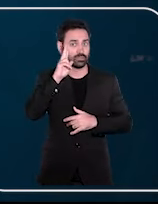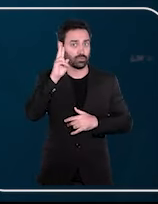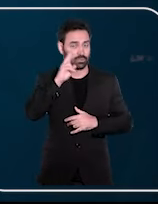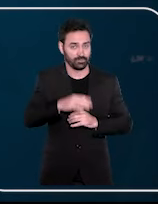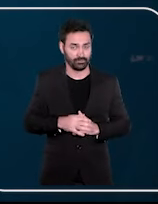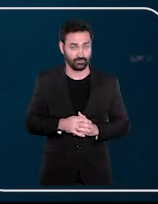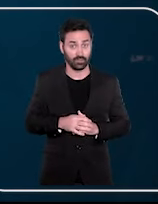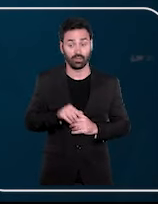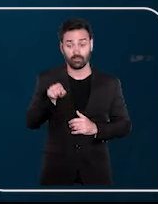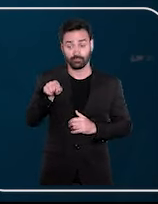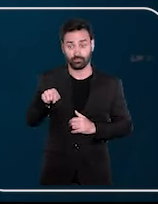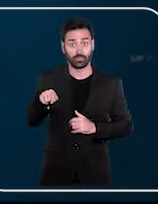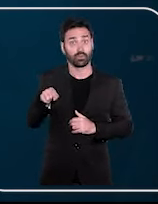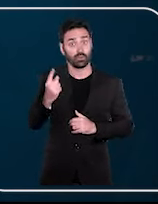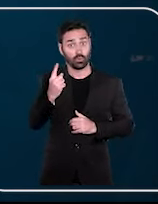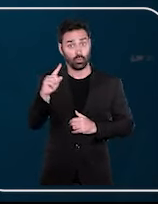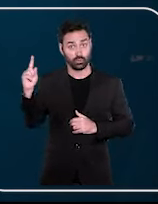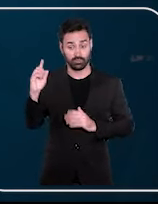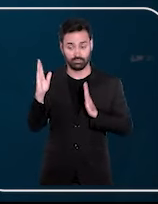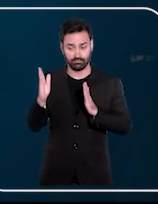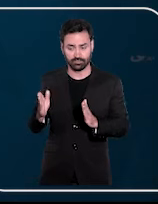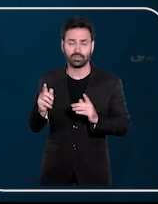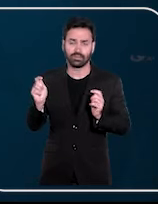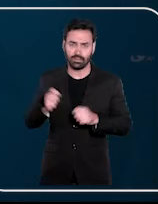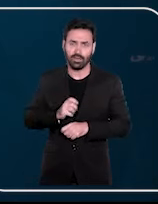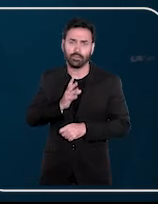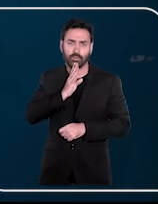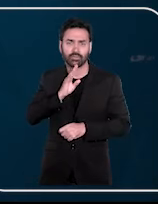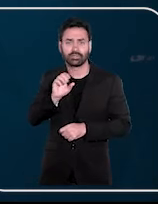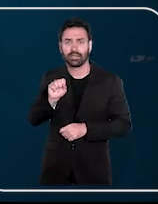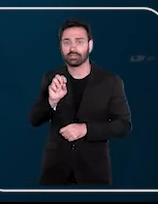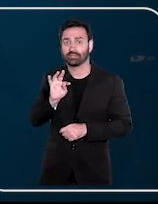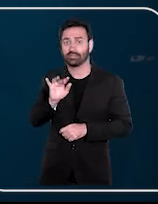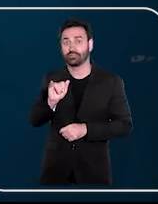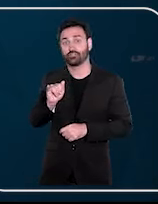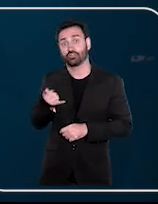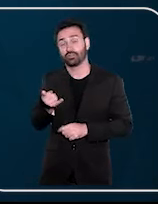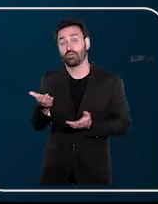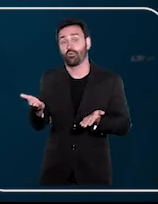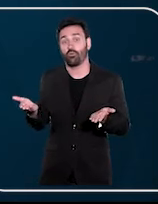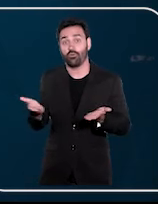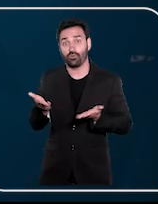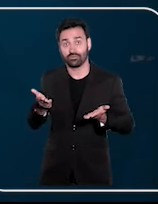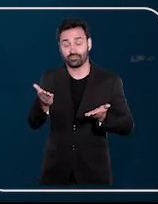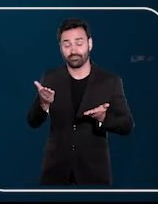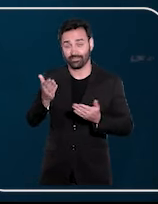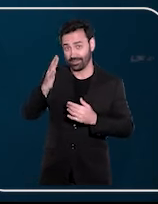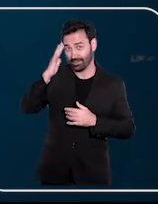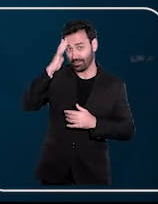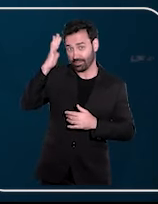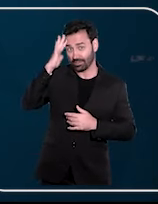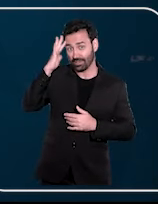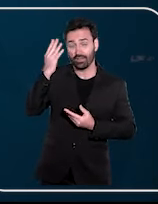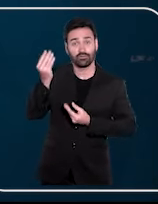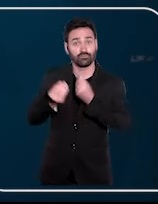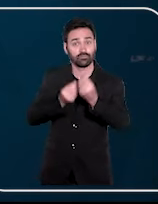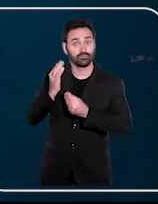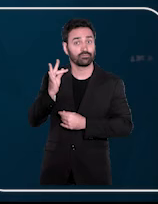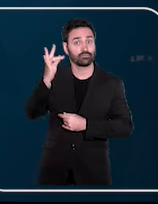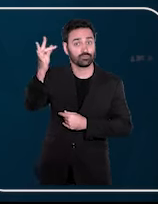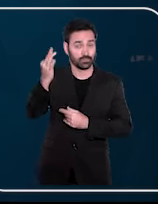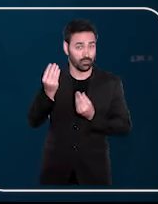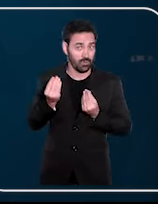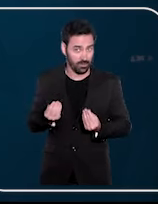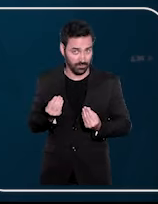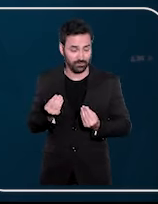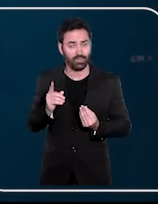história. E na última estação, é possível conhecer melhor o STJ de hoje e imaginar como será no